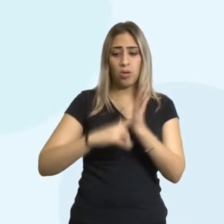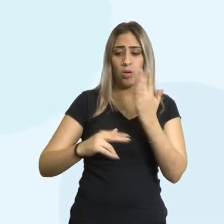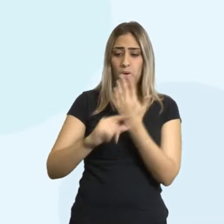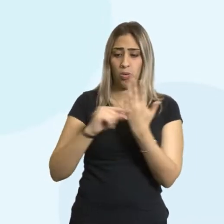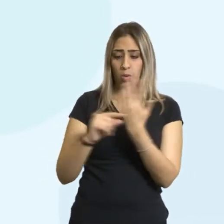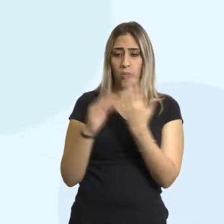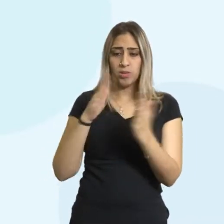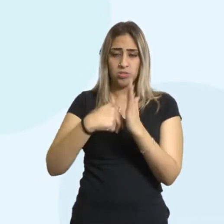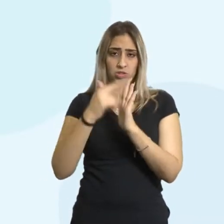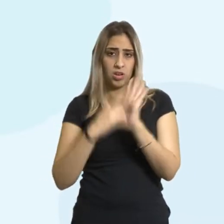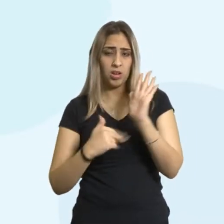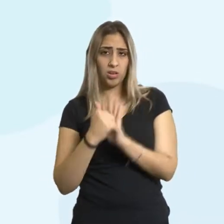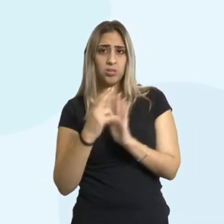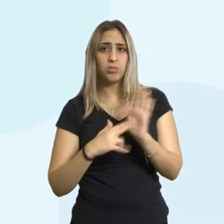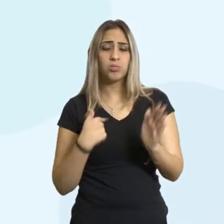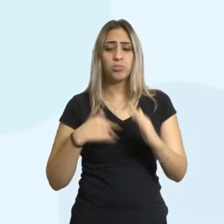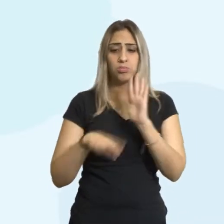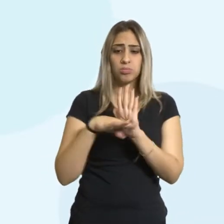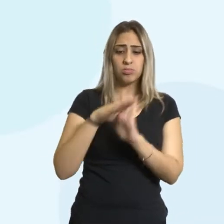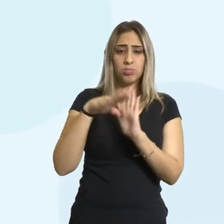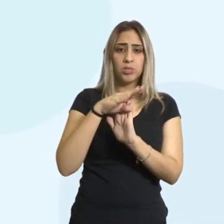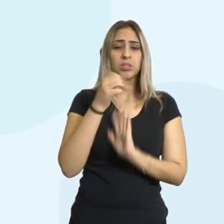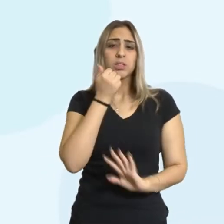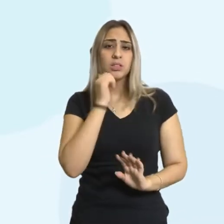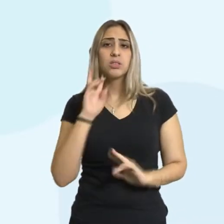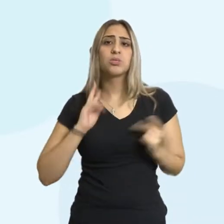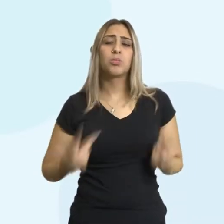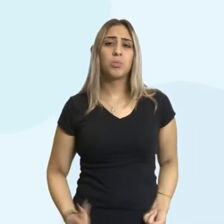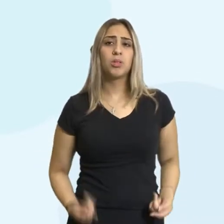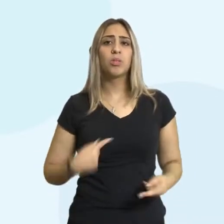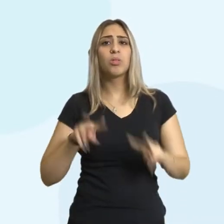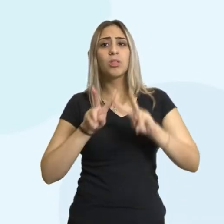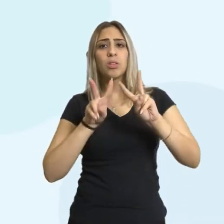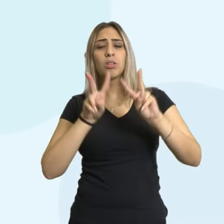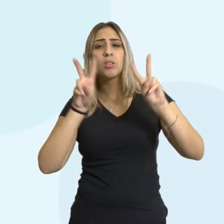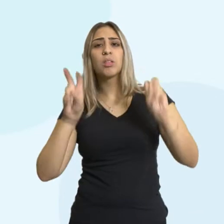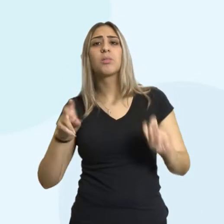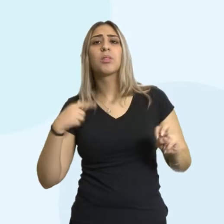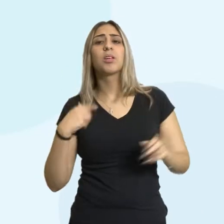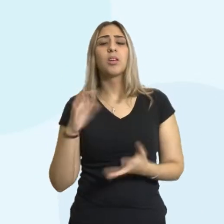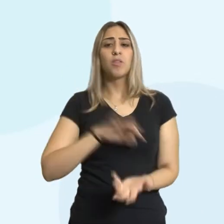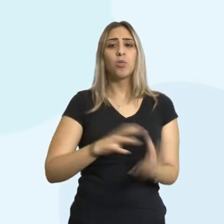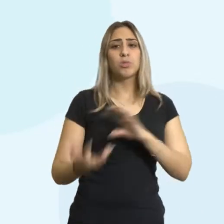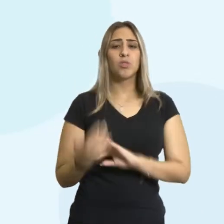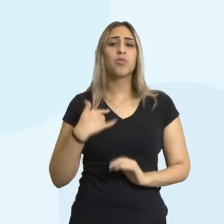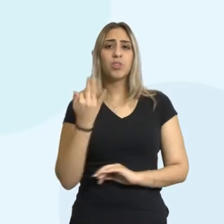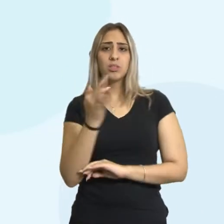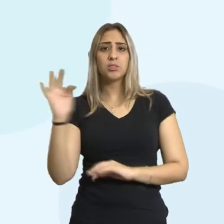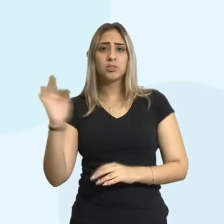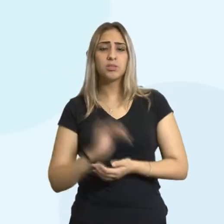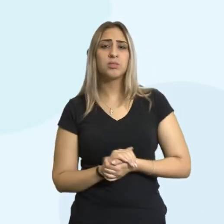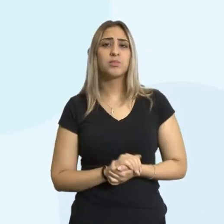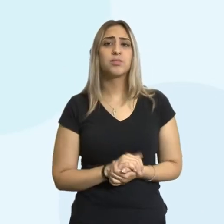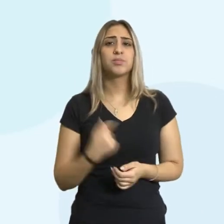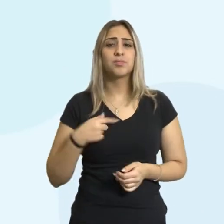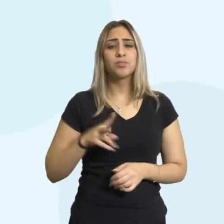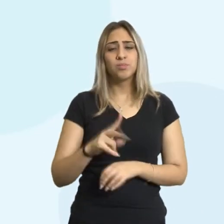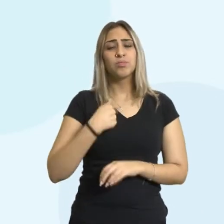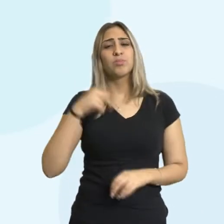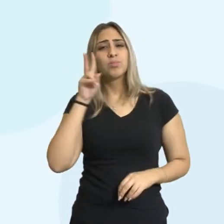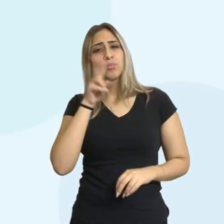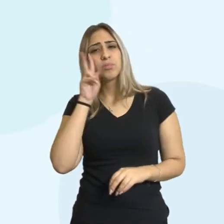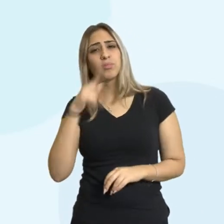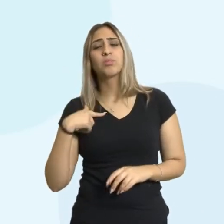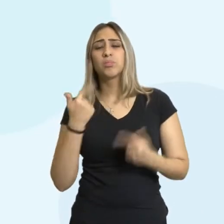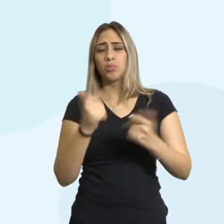eu se relacionando aí com algum itinerário consciências humanas o tema e da Revolução Francesa E aí continuando essa nossa história a gente